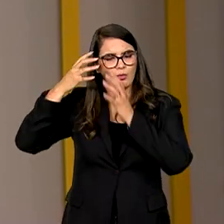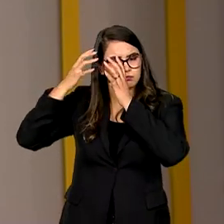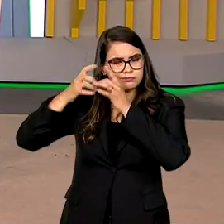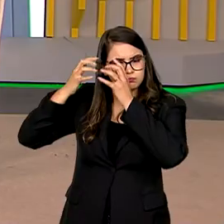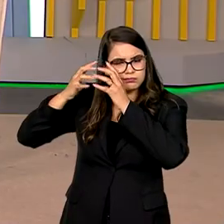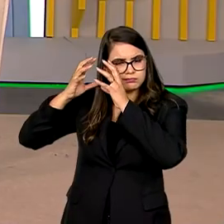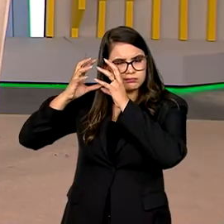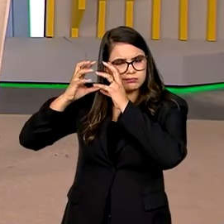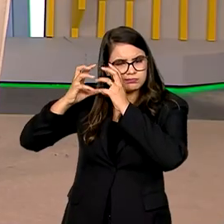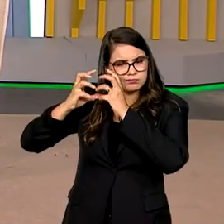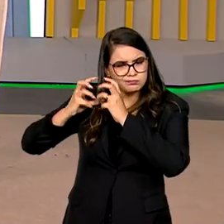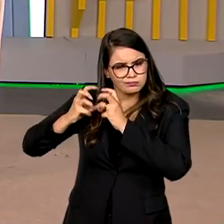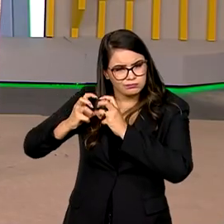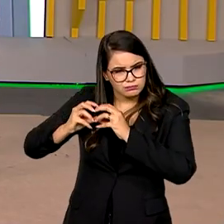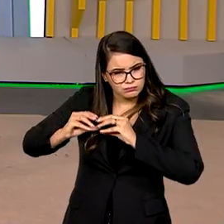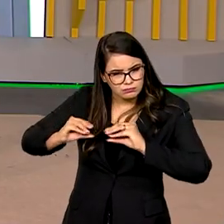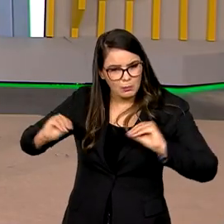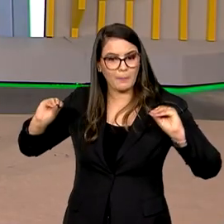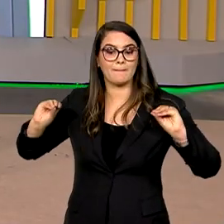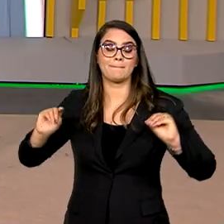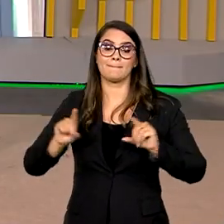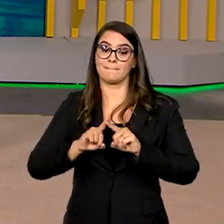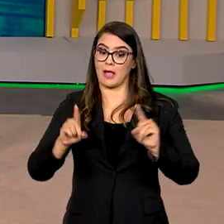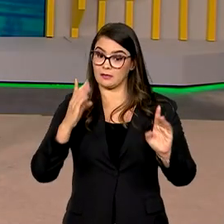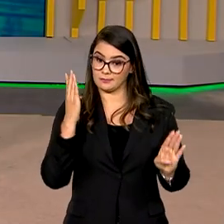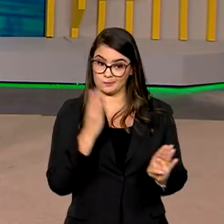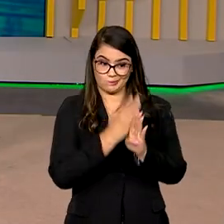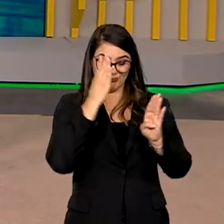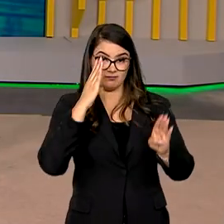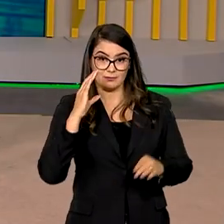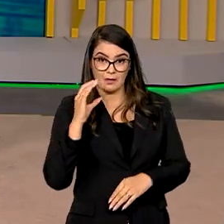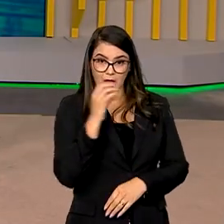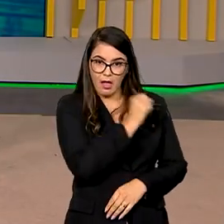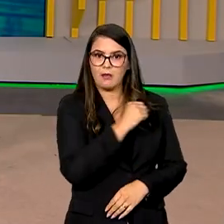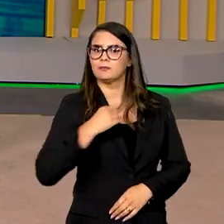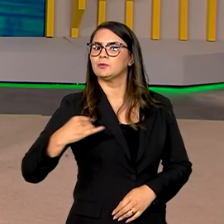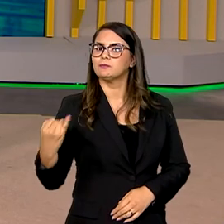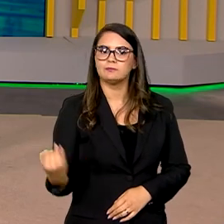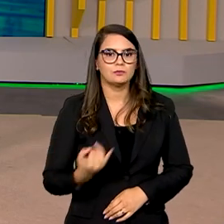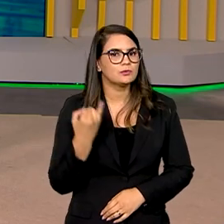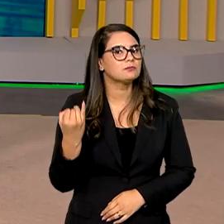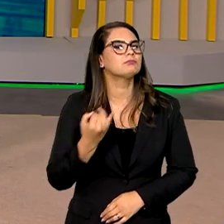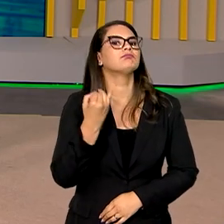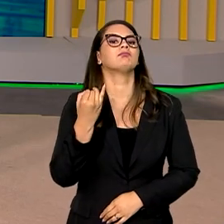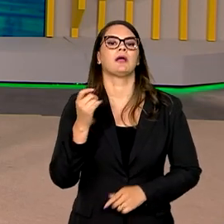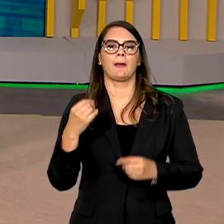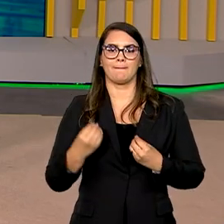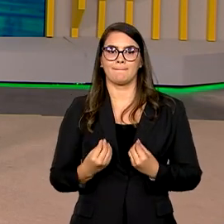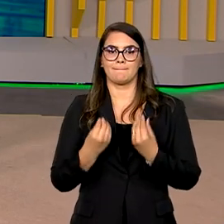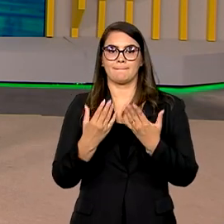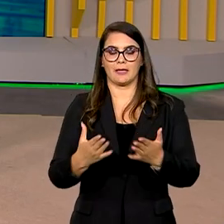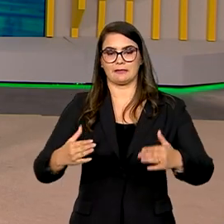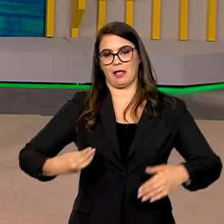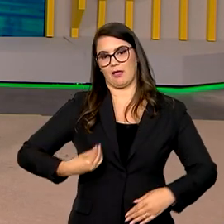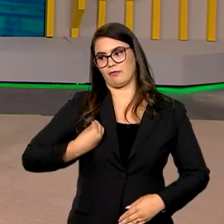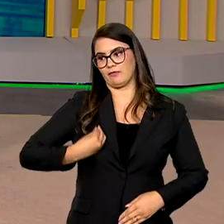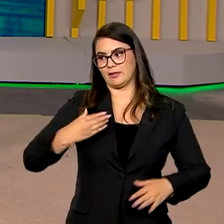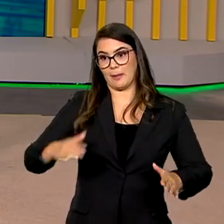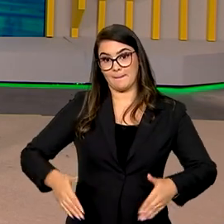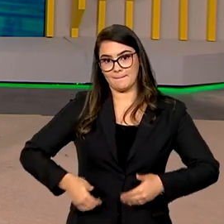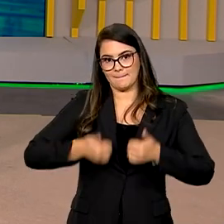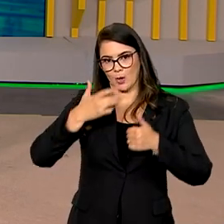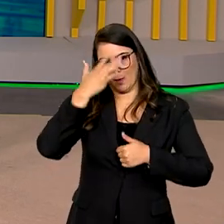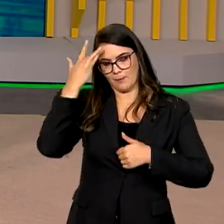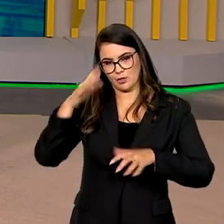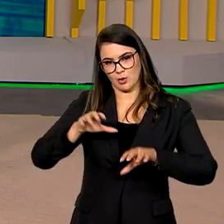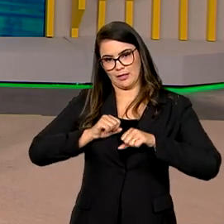do cérebro. É, mas o diagnóstico precoce do Alzheimer é fundamental para proporcionar uma melhor qualidade de vida aos portadores